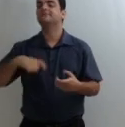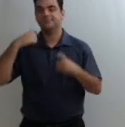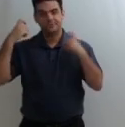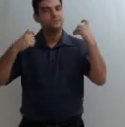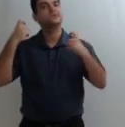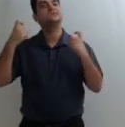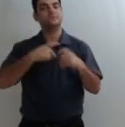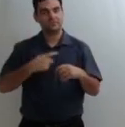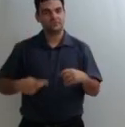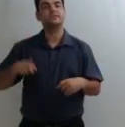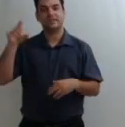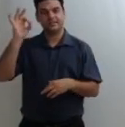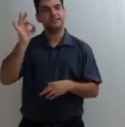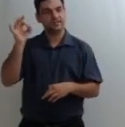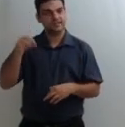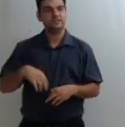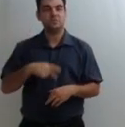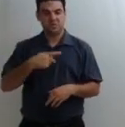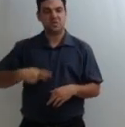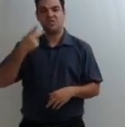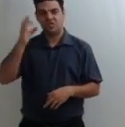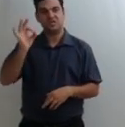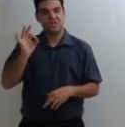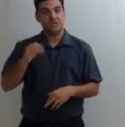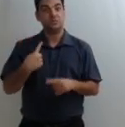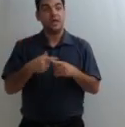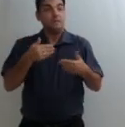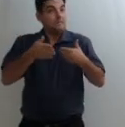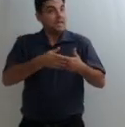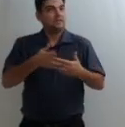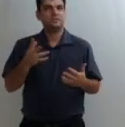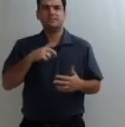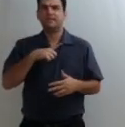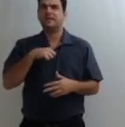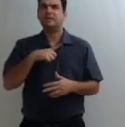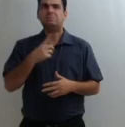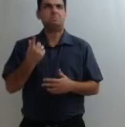preocupação bastante pertinente. Isso foi agora, ou seja, não